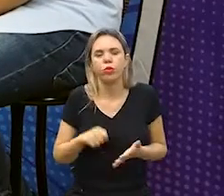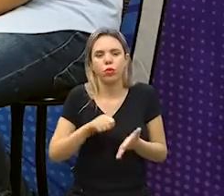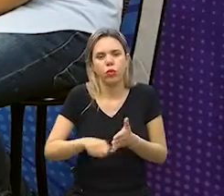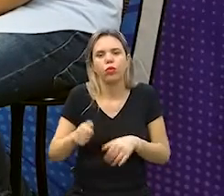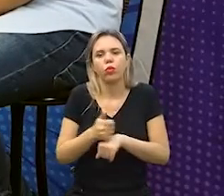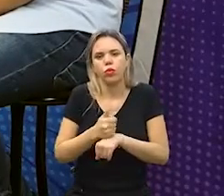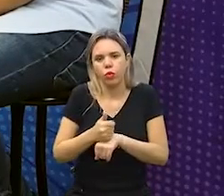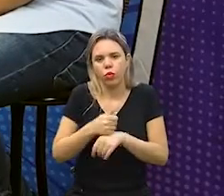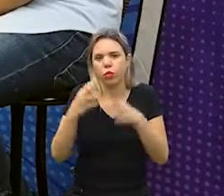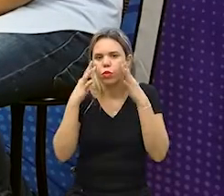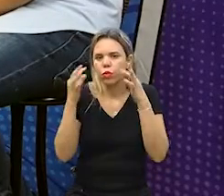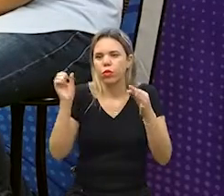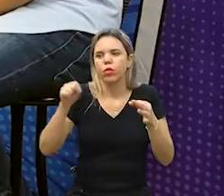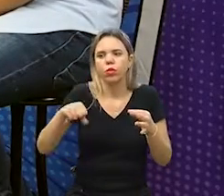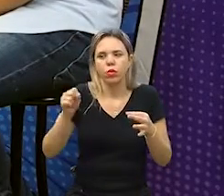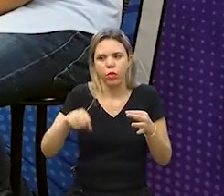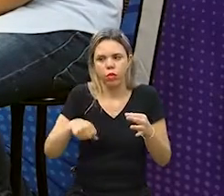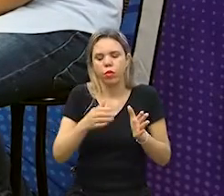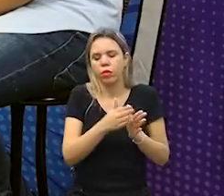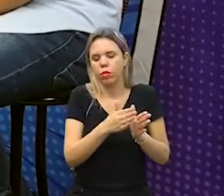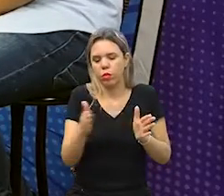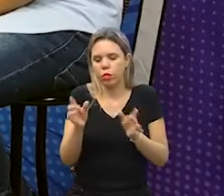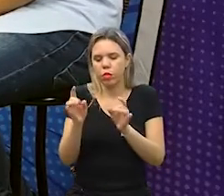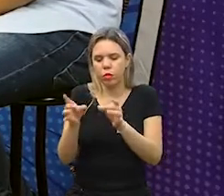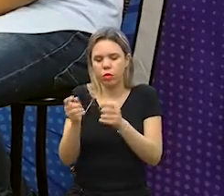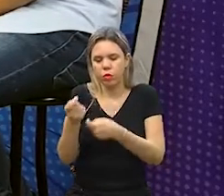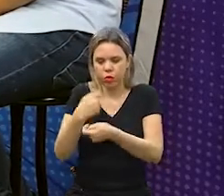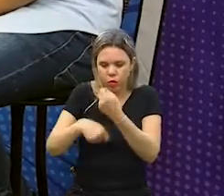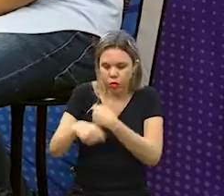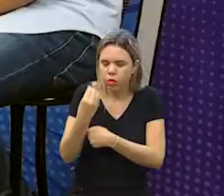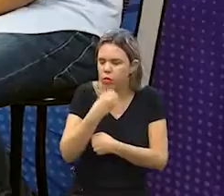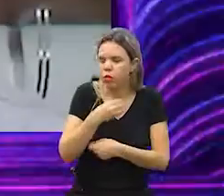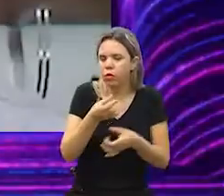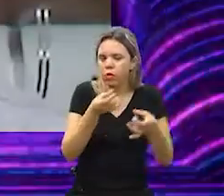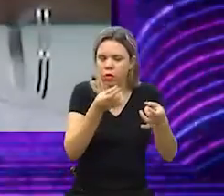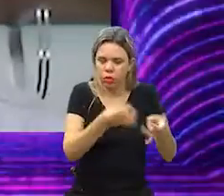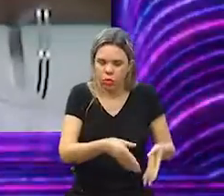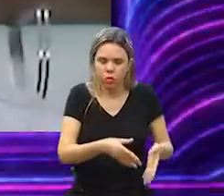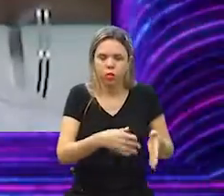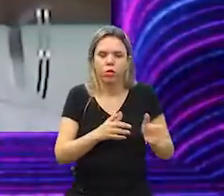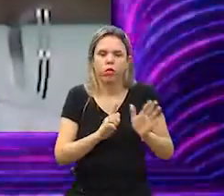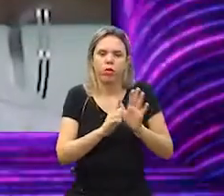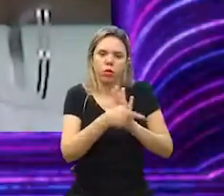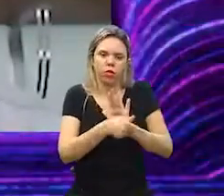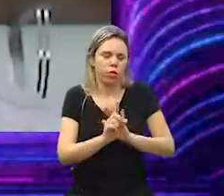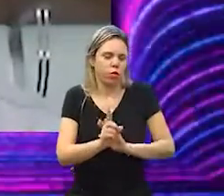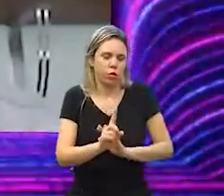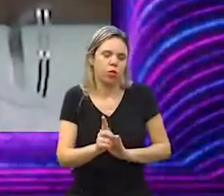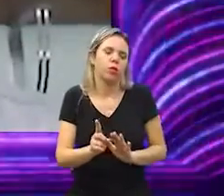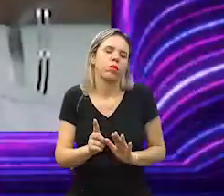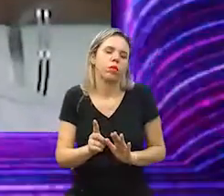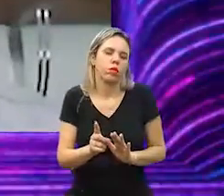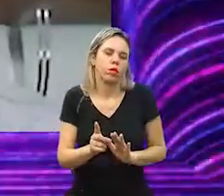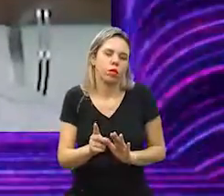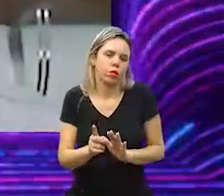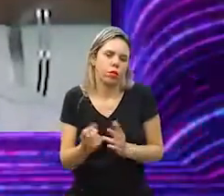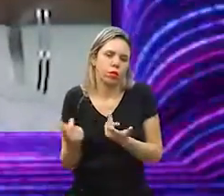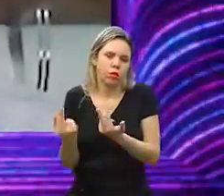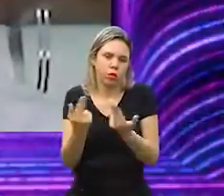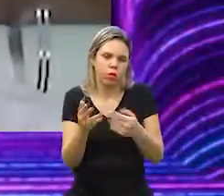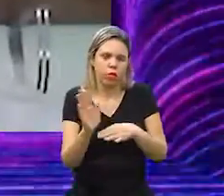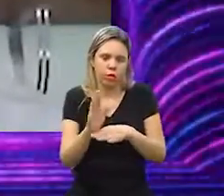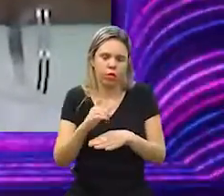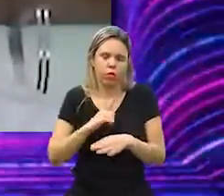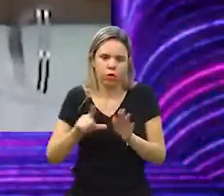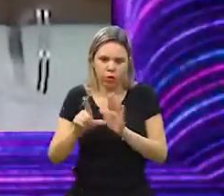escritor tem que estar atento, sim, a esses ciclos comerciais, né? Não abrir mão do seu estilo, né? Mas assim como há no